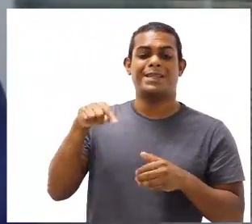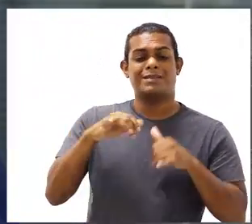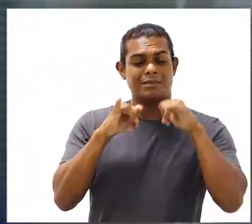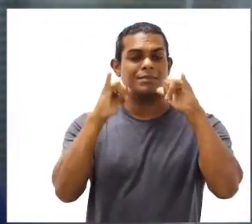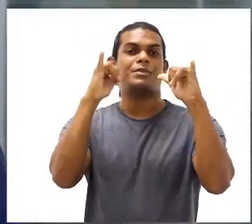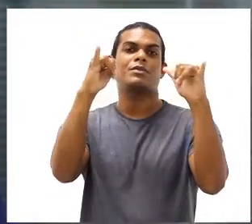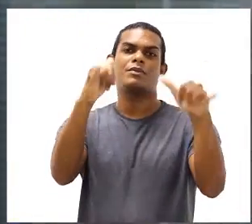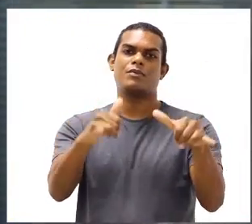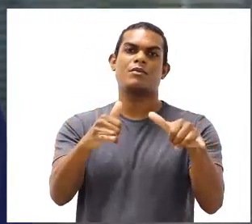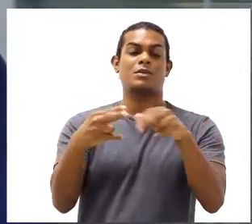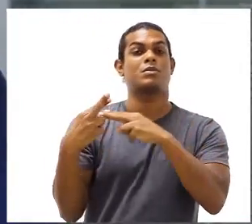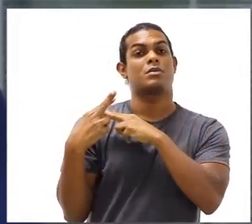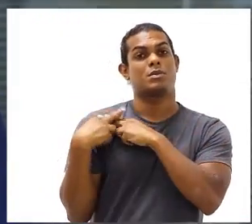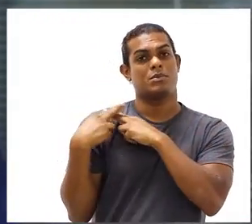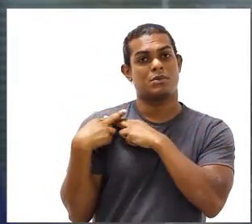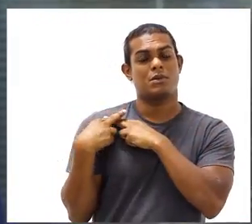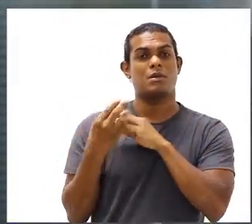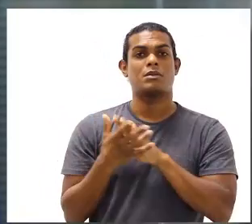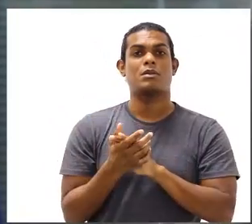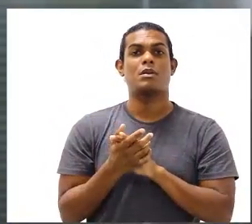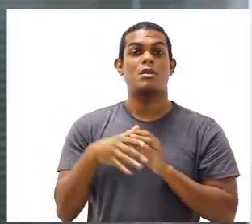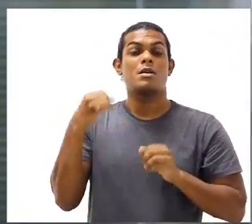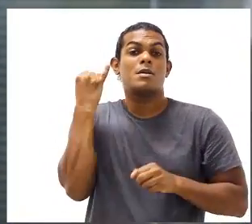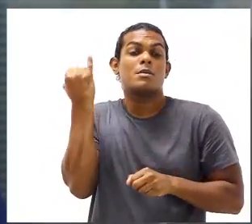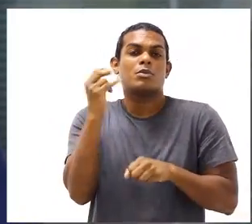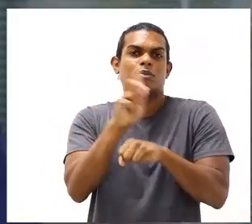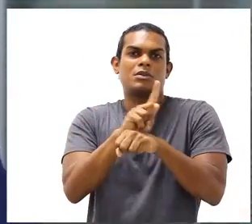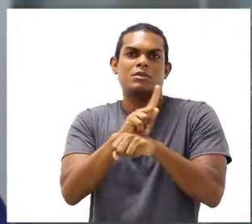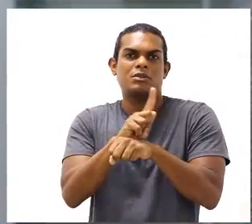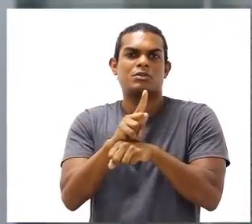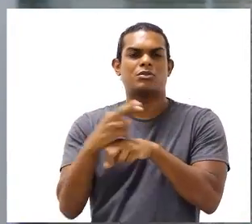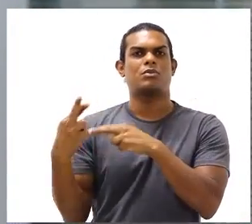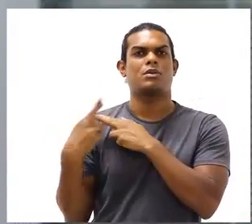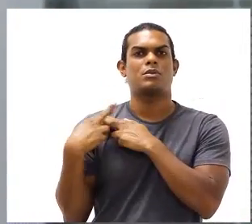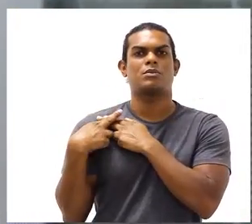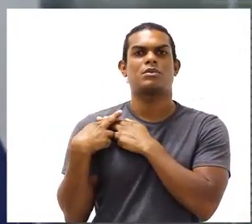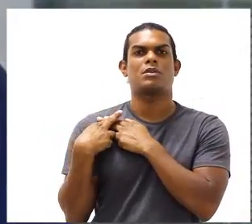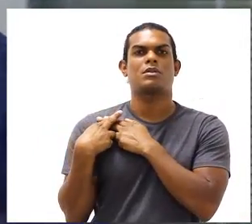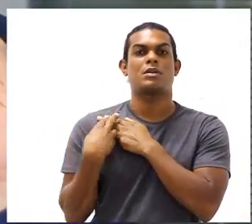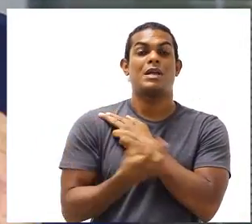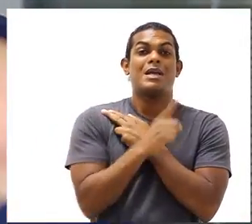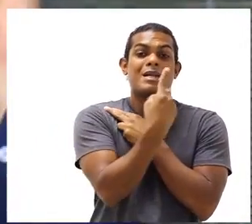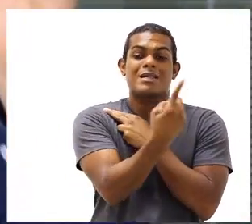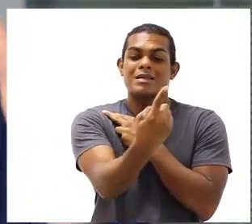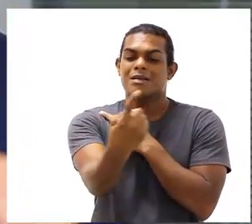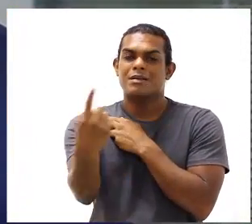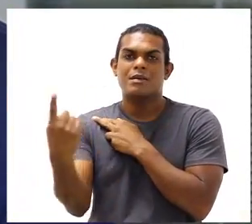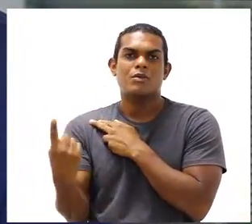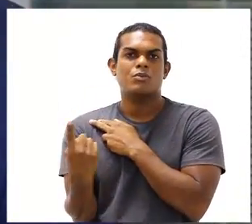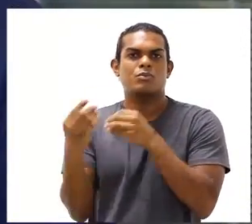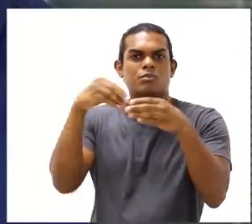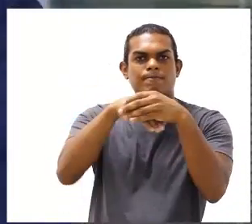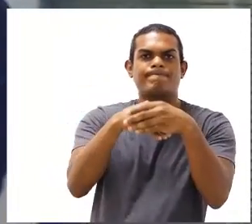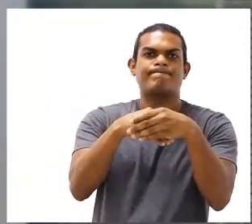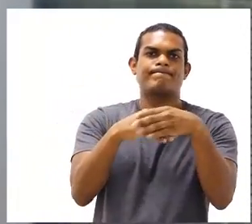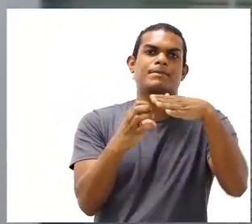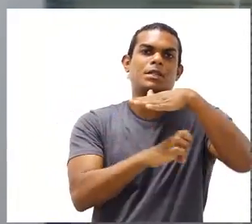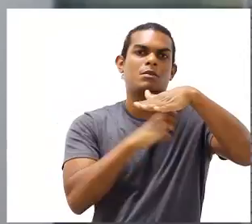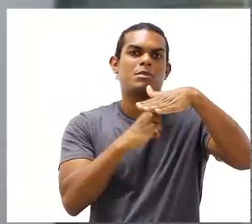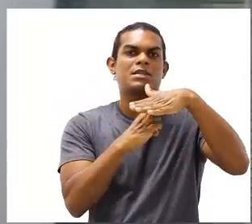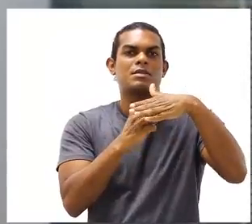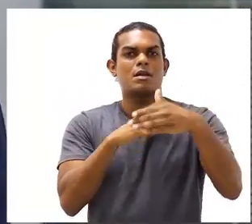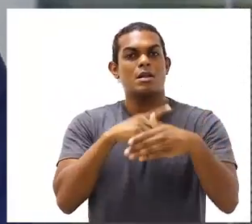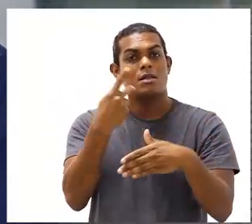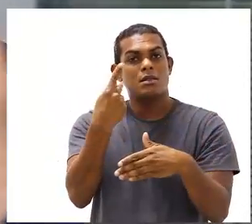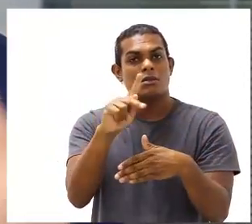responsabilizando. Uma outra coisa importante da gestão é responsabilidade. Quem faz o quê? Quem é que deve atualizar? Em quanto